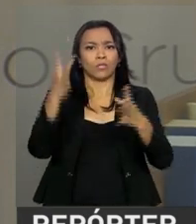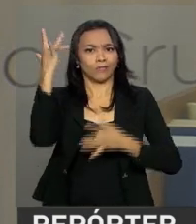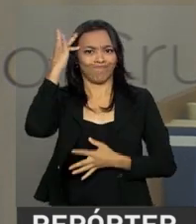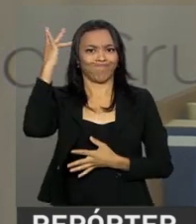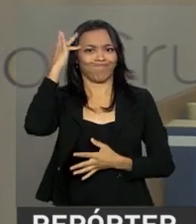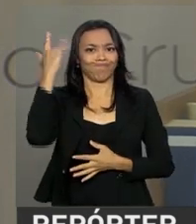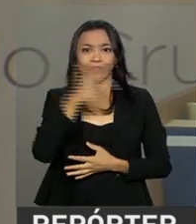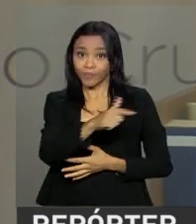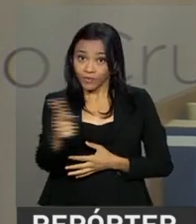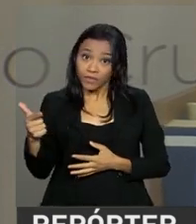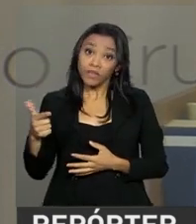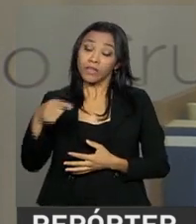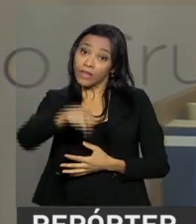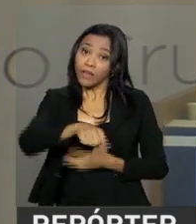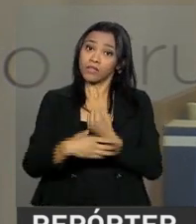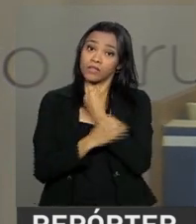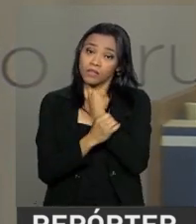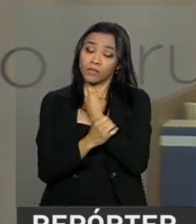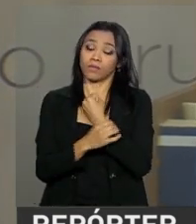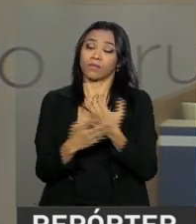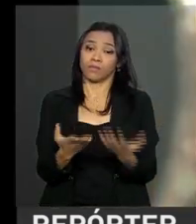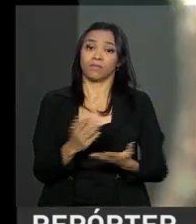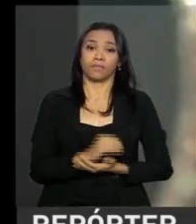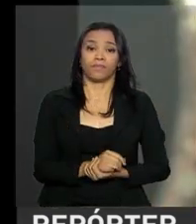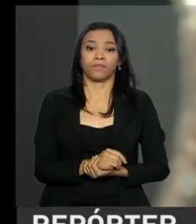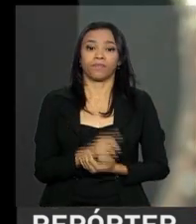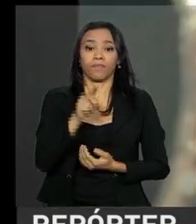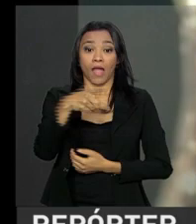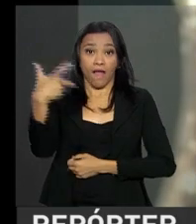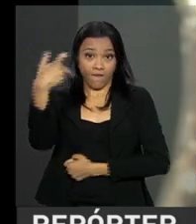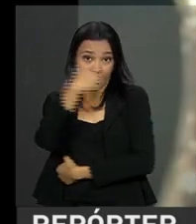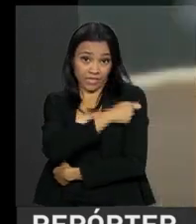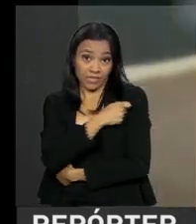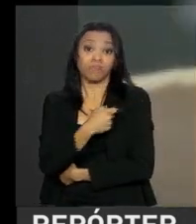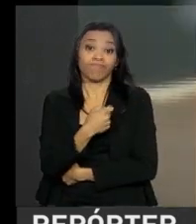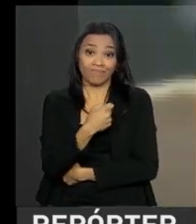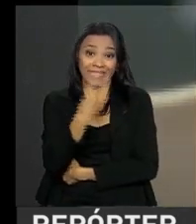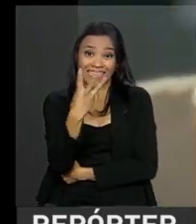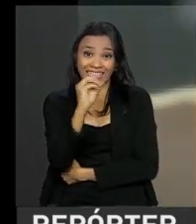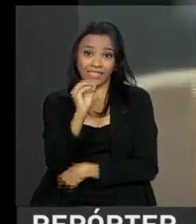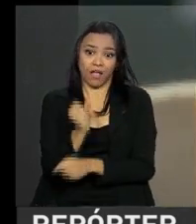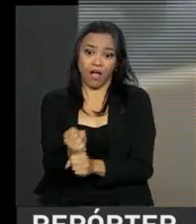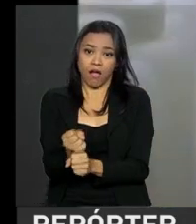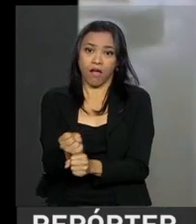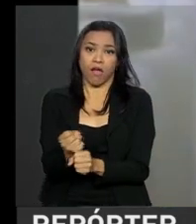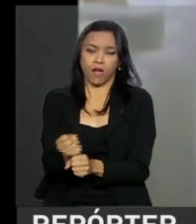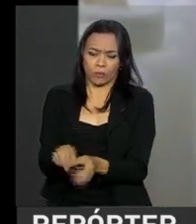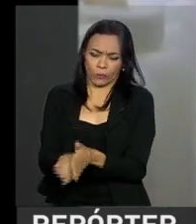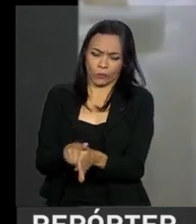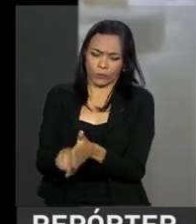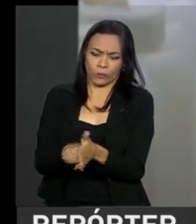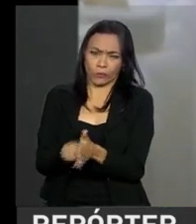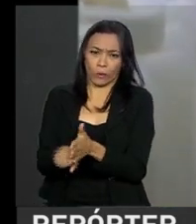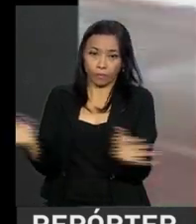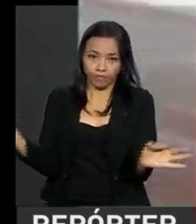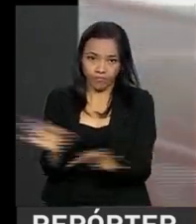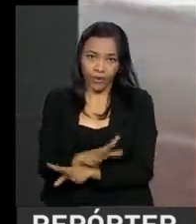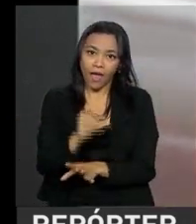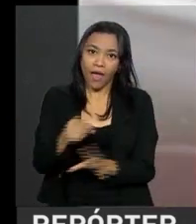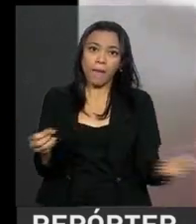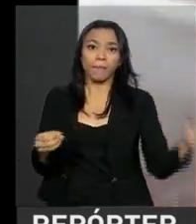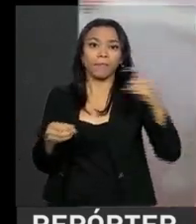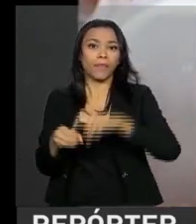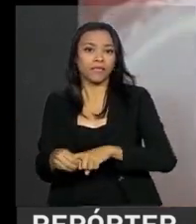pontas certamente mais seguras e mais eficazes a vacina Demorou 30 anos para ser produzida e faz parte de uma parceria